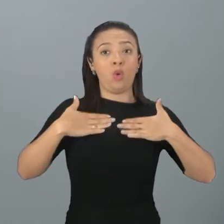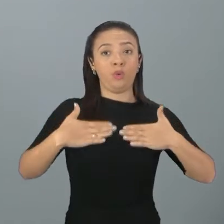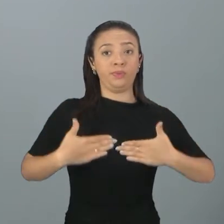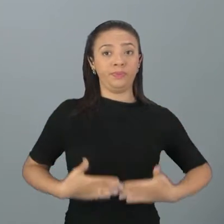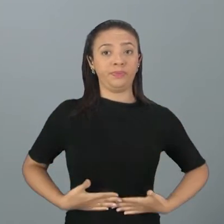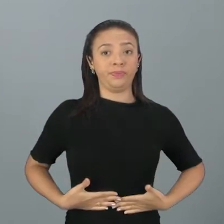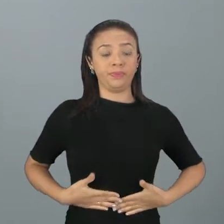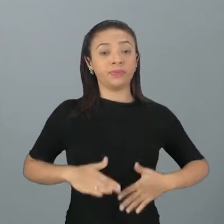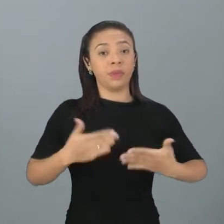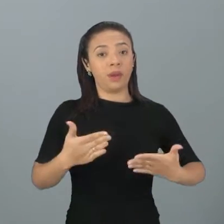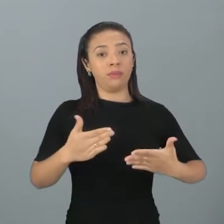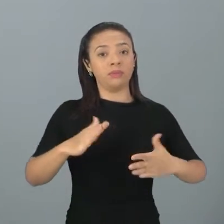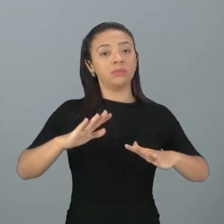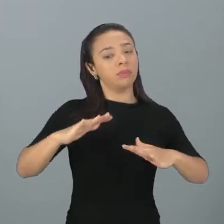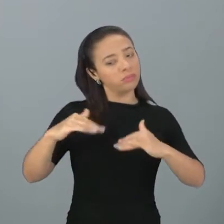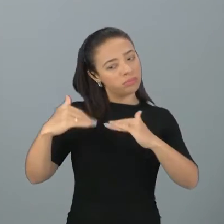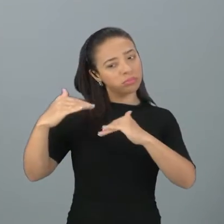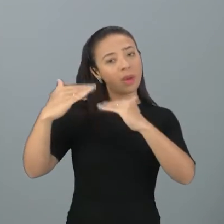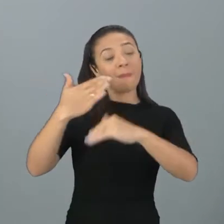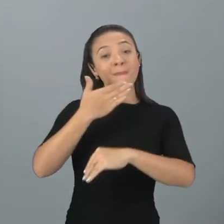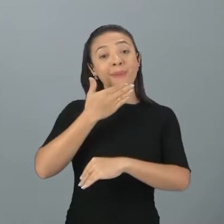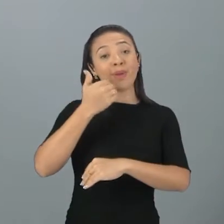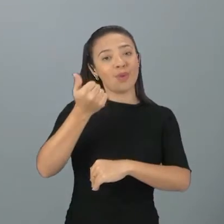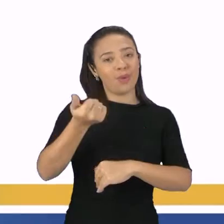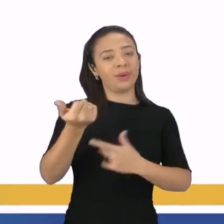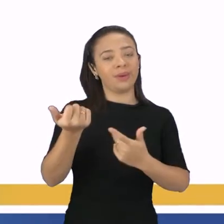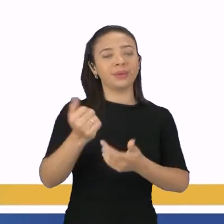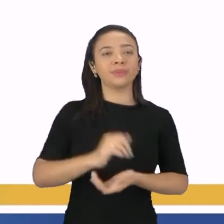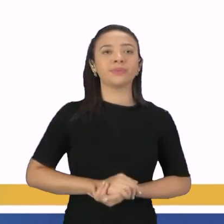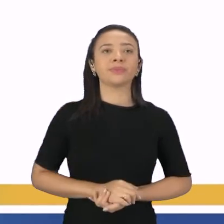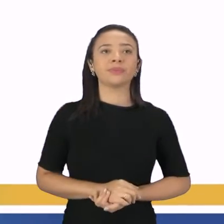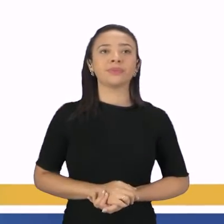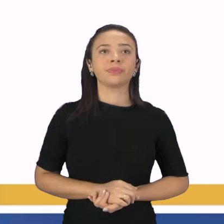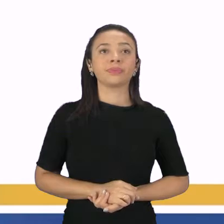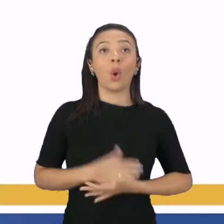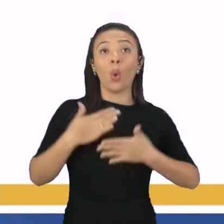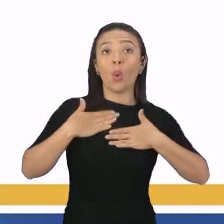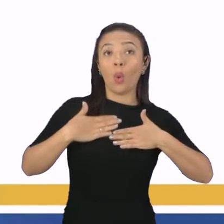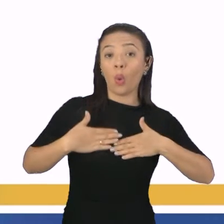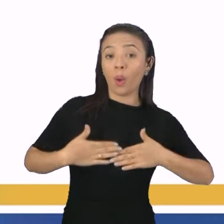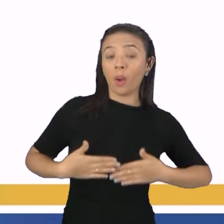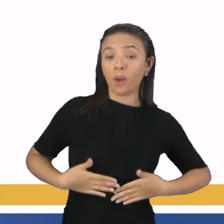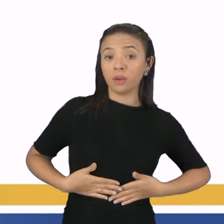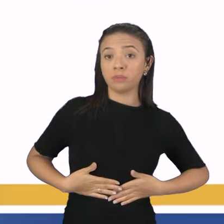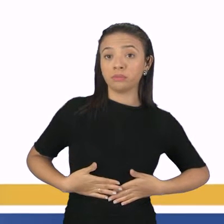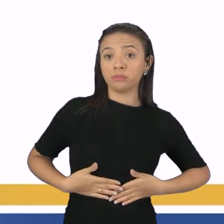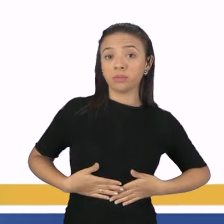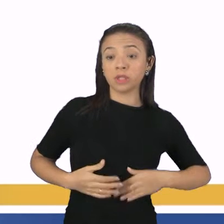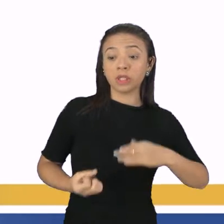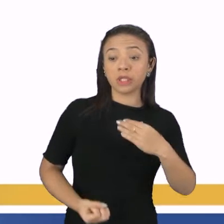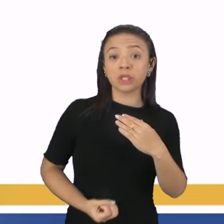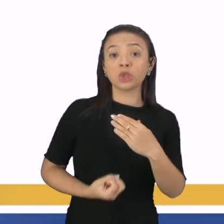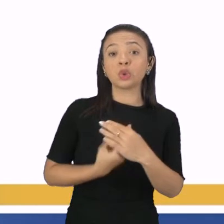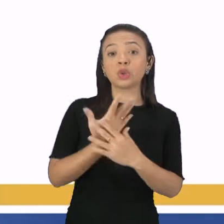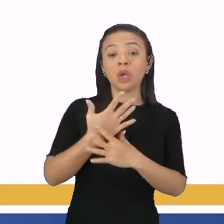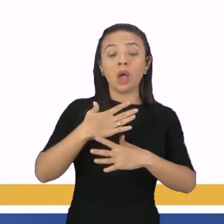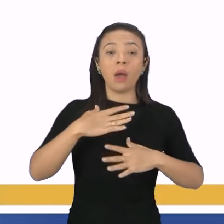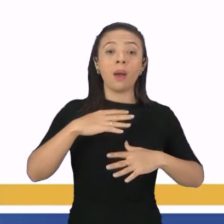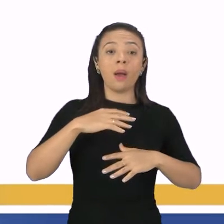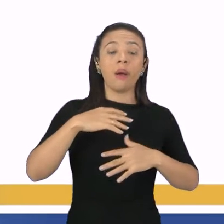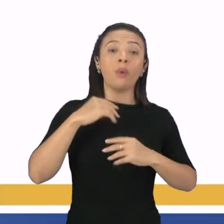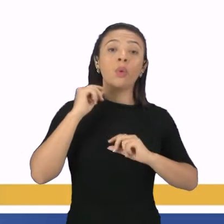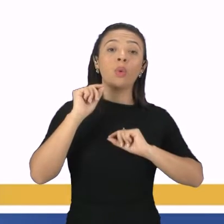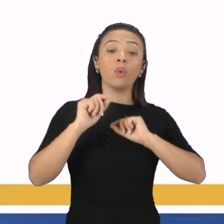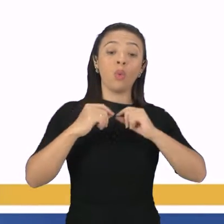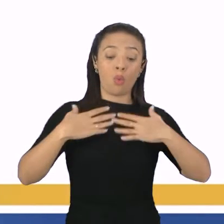e melhorando essas nossas atividades, né? O corpo humano adquiriu uma anatomia que nada mais é